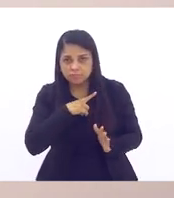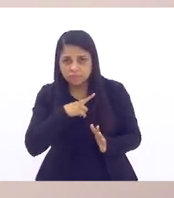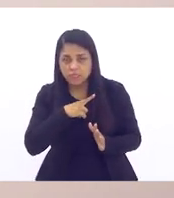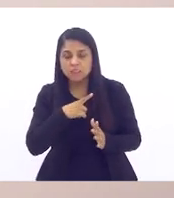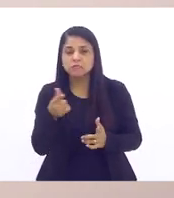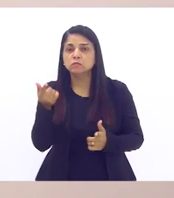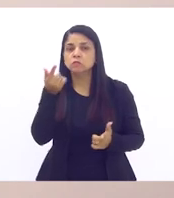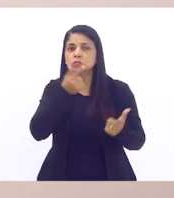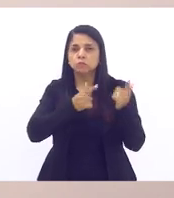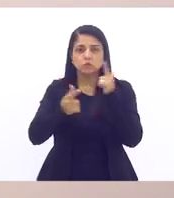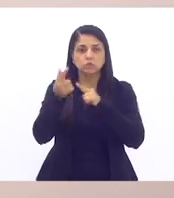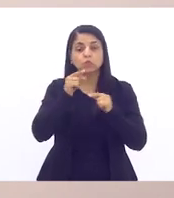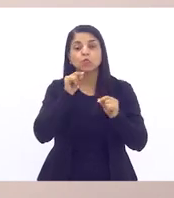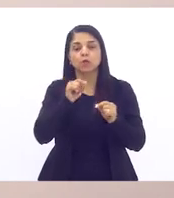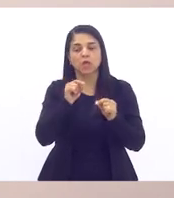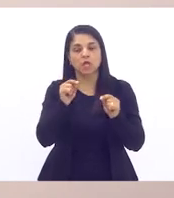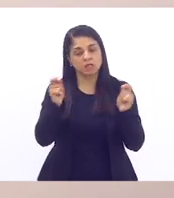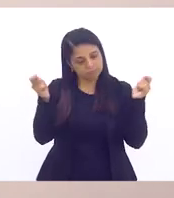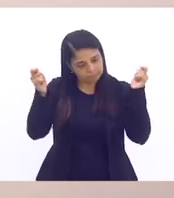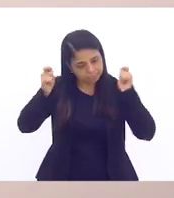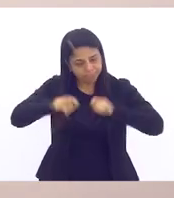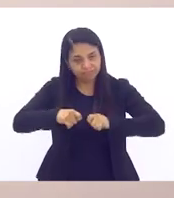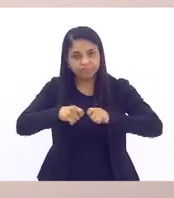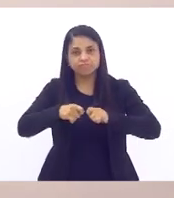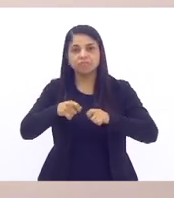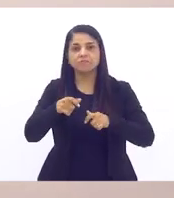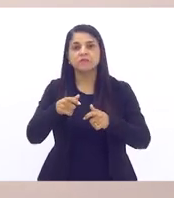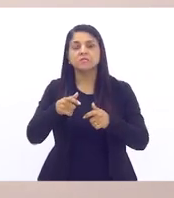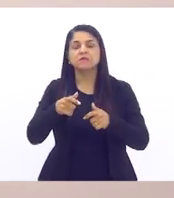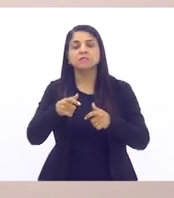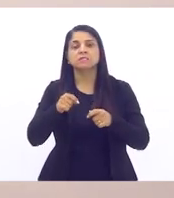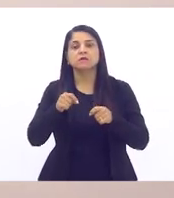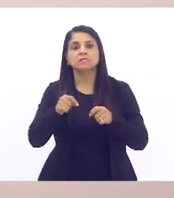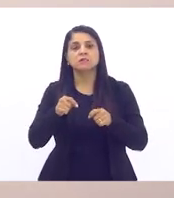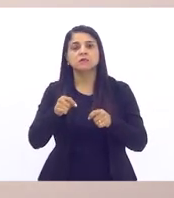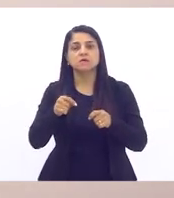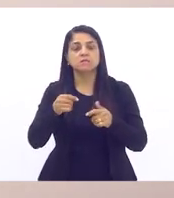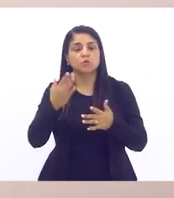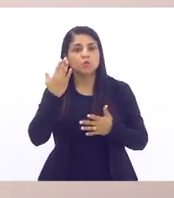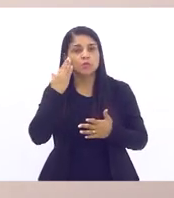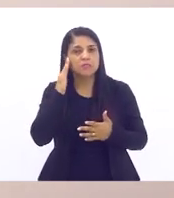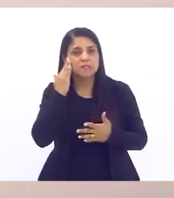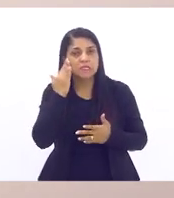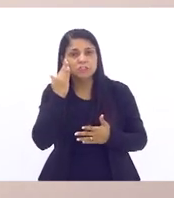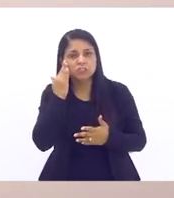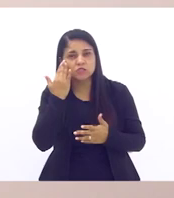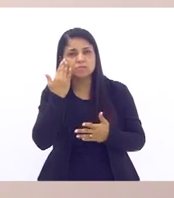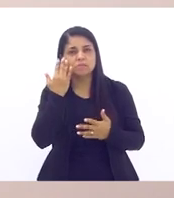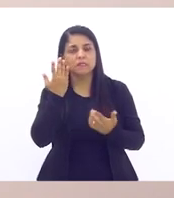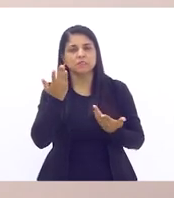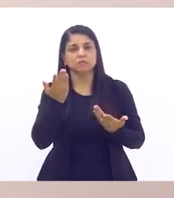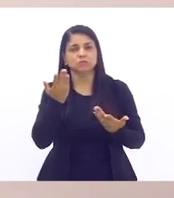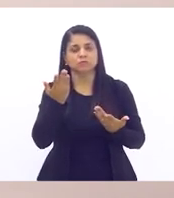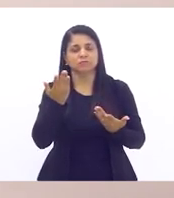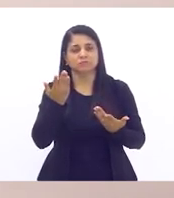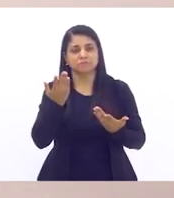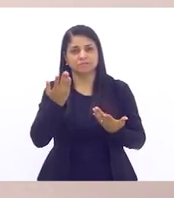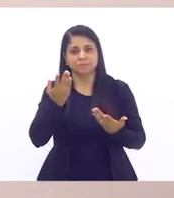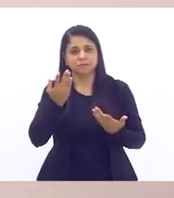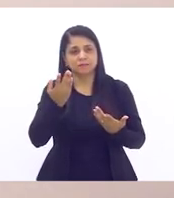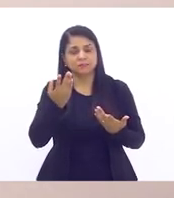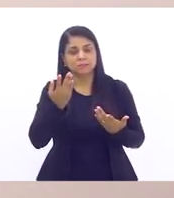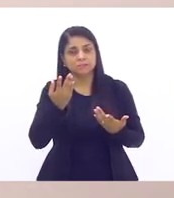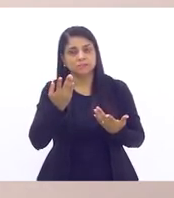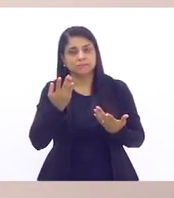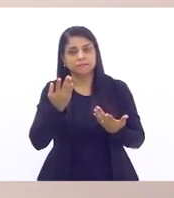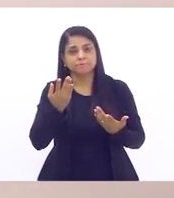conseguir ampliar a capacidade de diálogo e começar a quebrar é esse para essa esse paradoxo né E essa